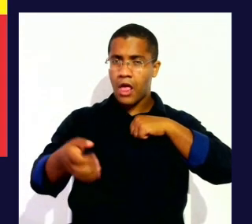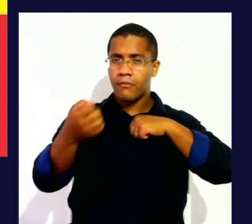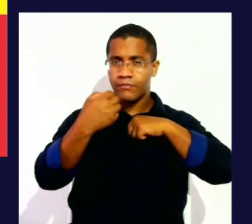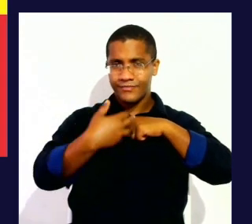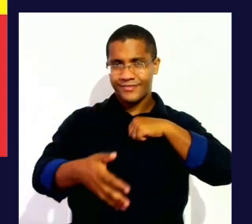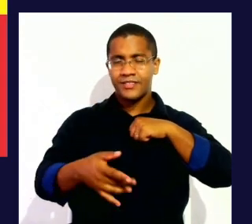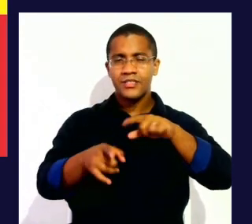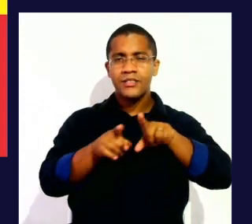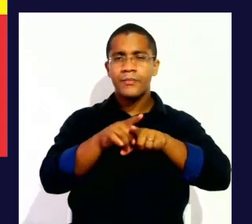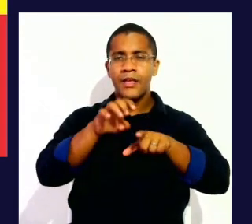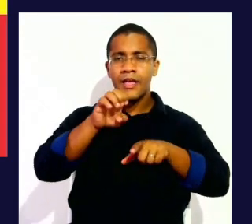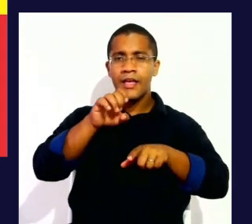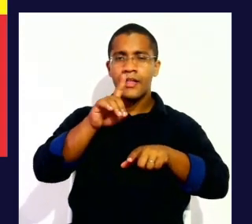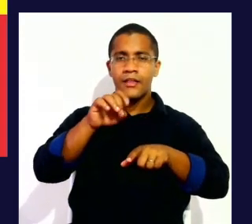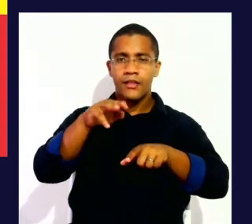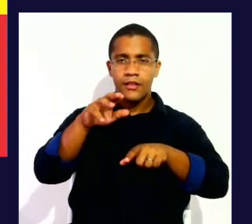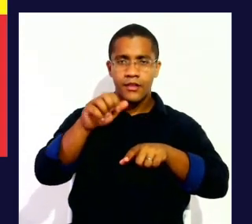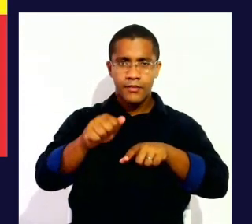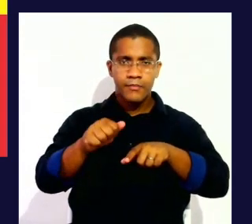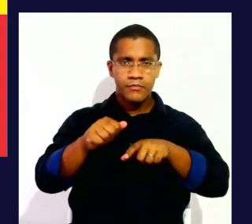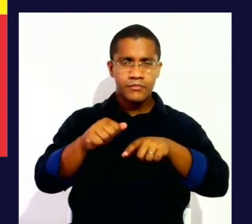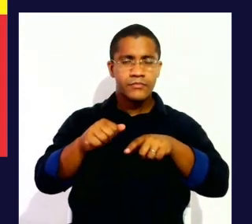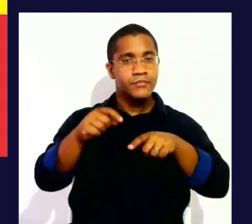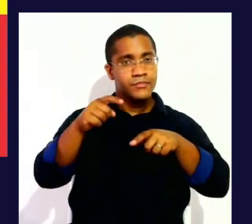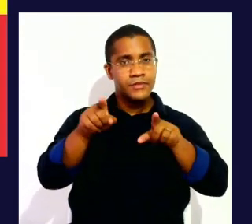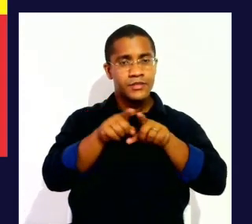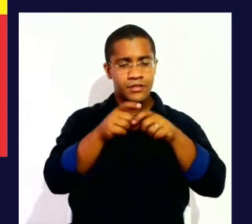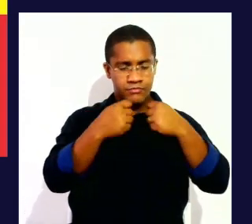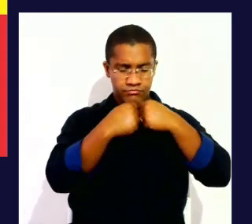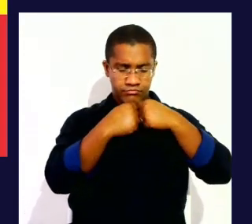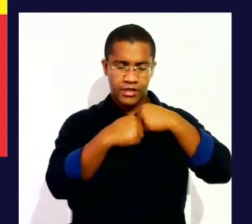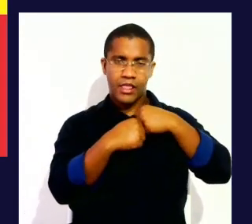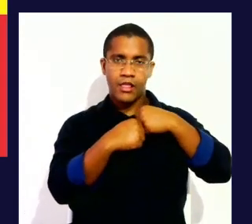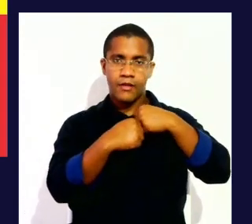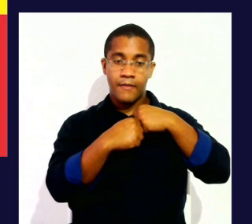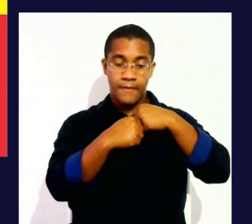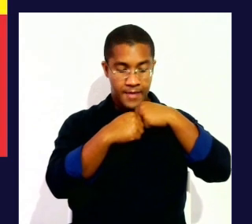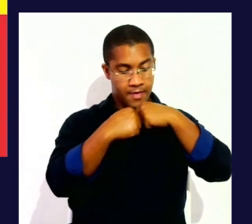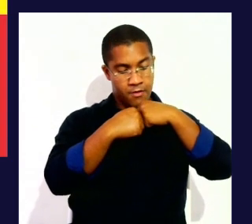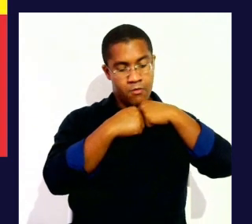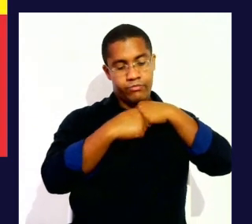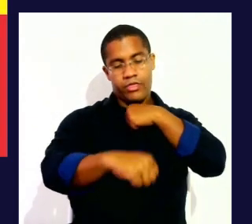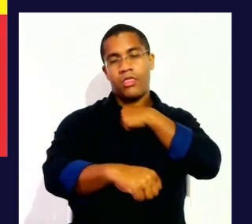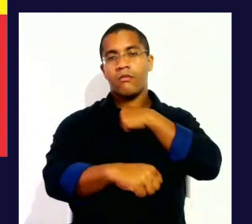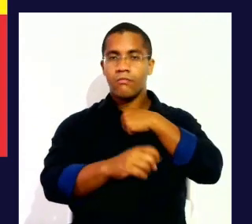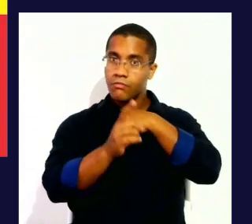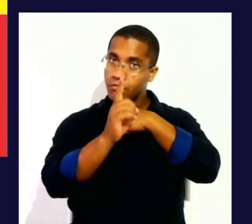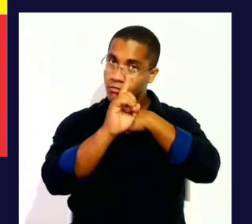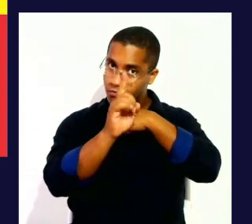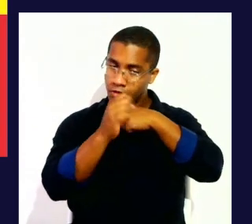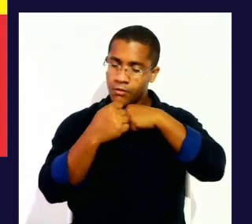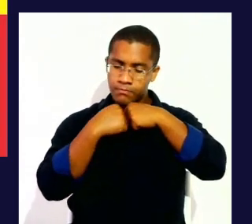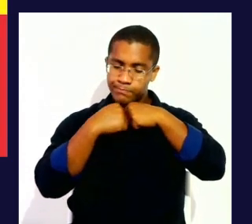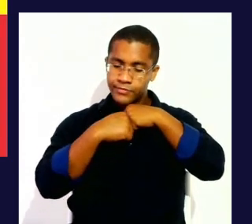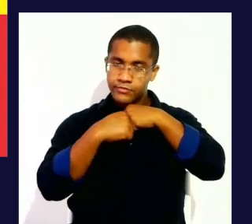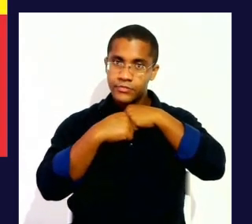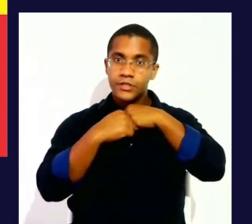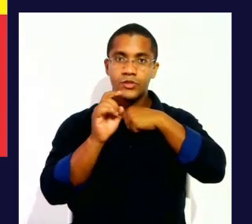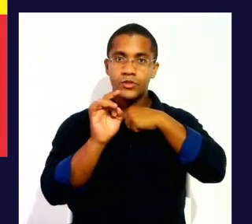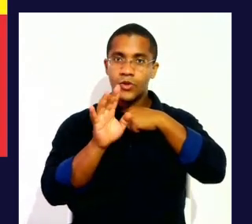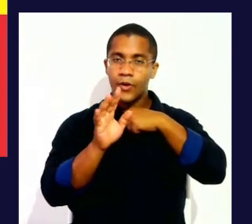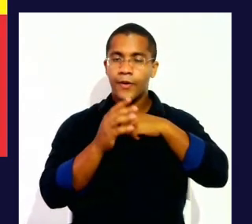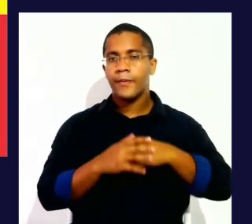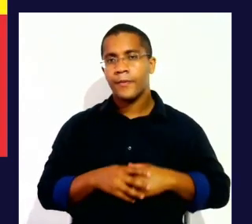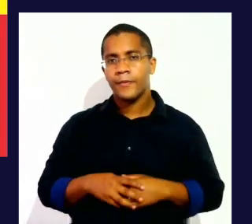estabilização, hemorragia e edema. Há, portanto, estriamento dos ligamentos sem separação da